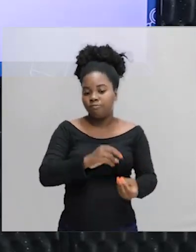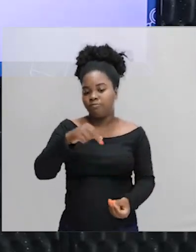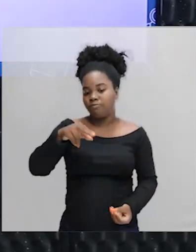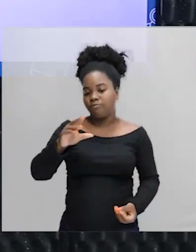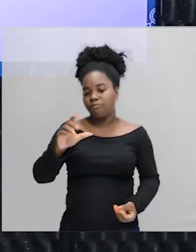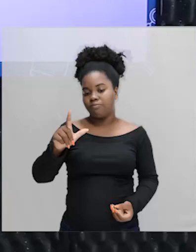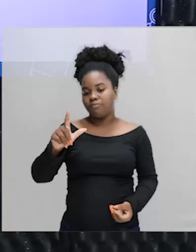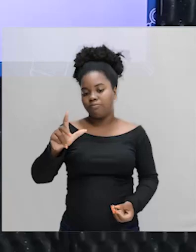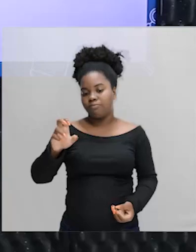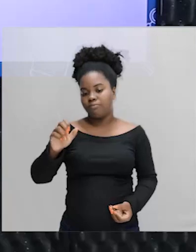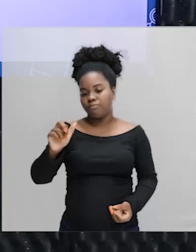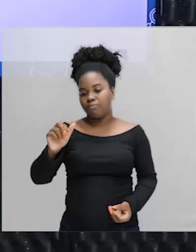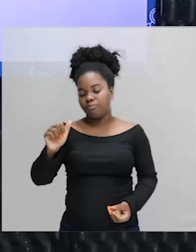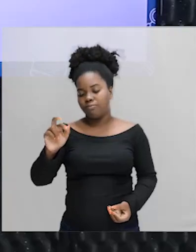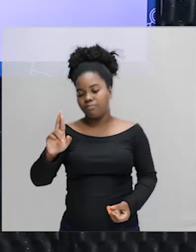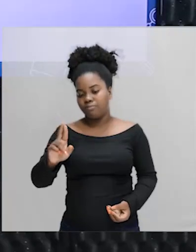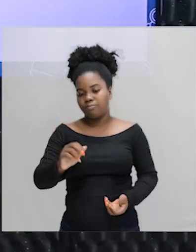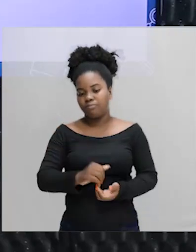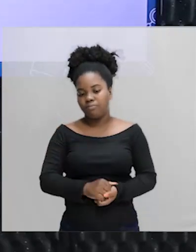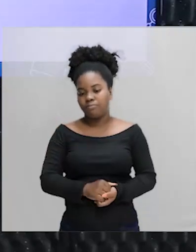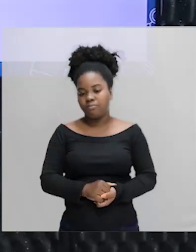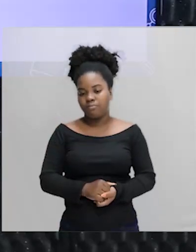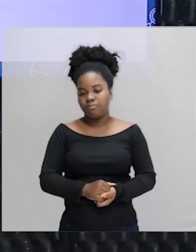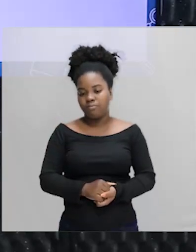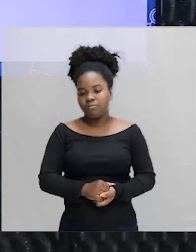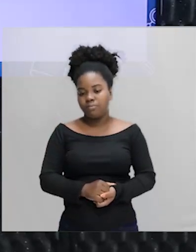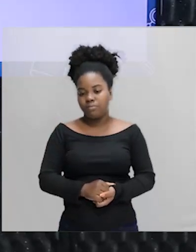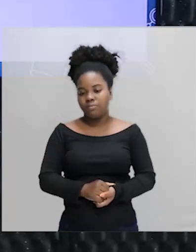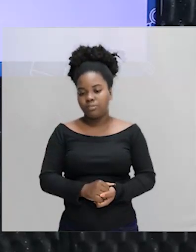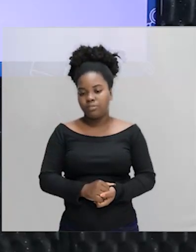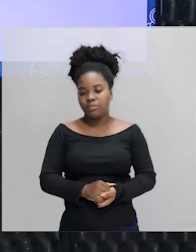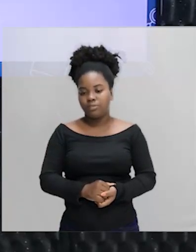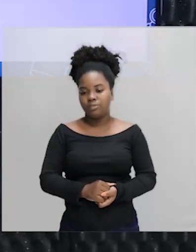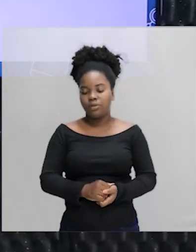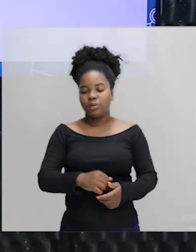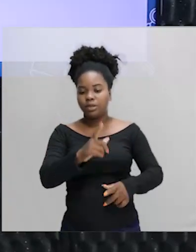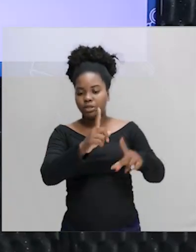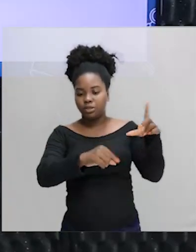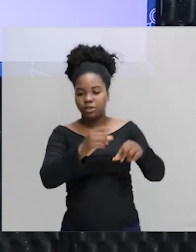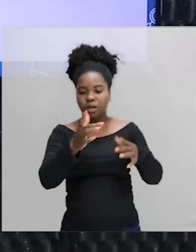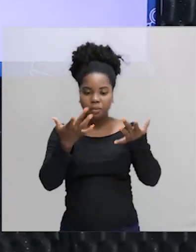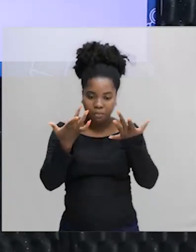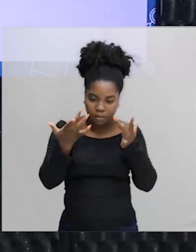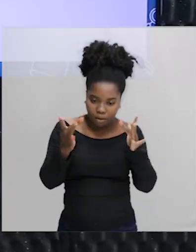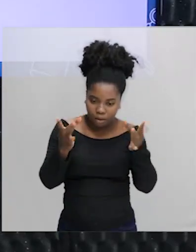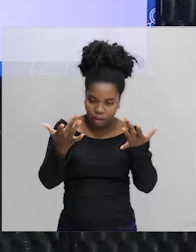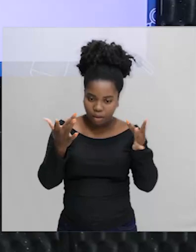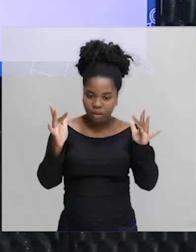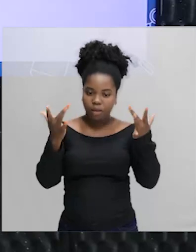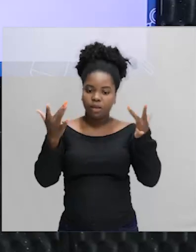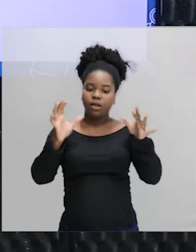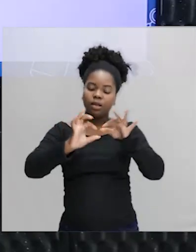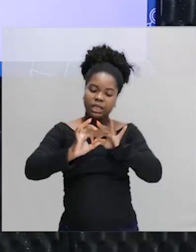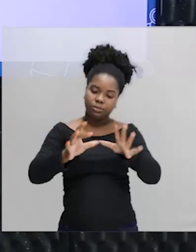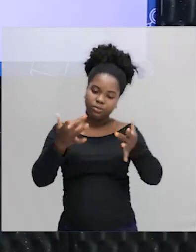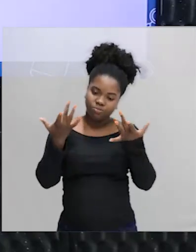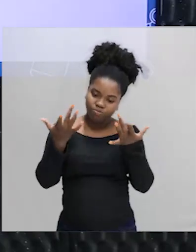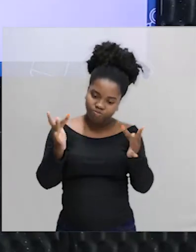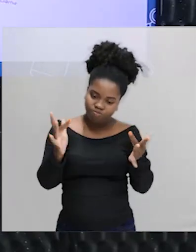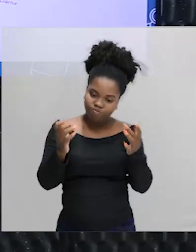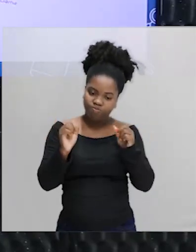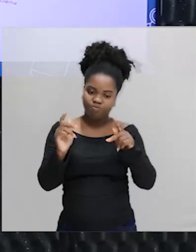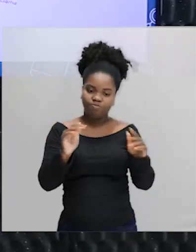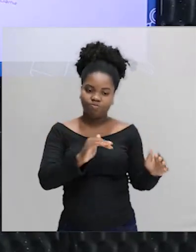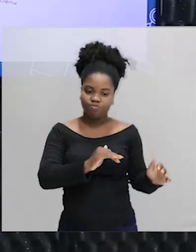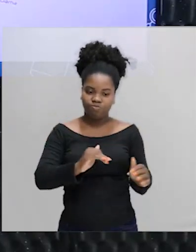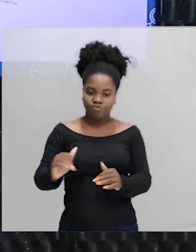Então a queima nuclear que nós chamamos é justamente o que faz com que essa estrela ela brilhe. Ela libere energia de uma forma muito grande. Tá